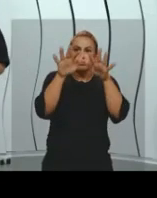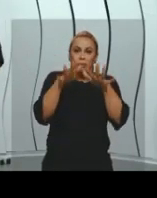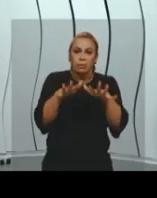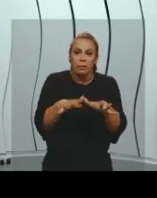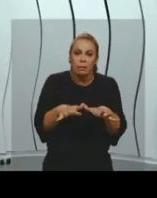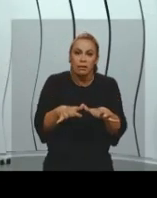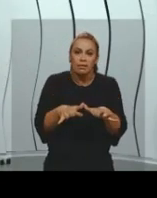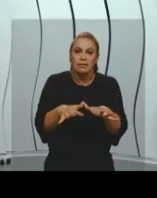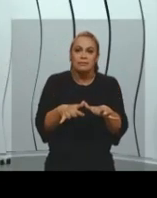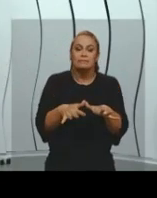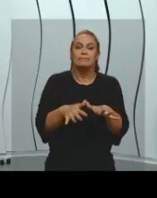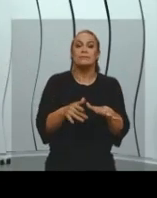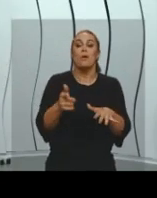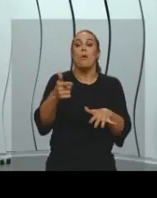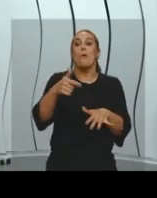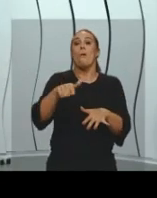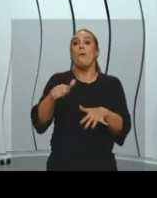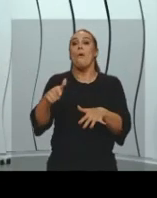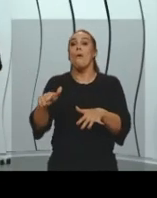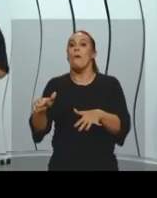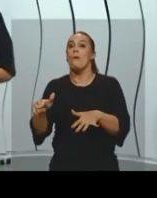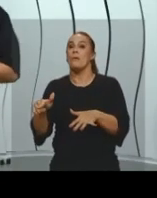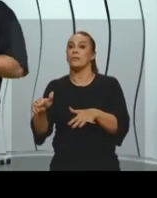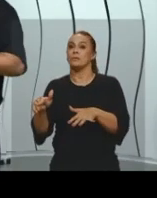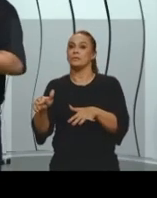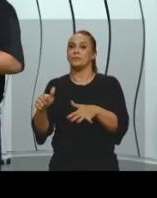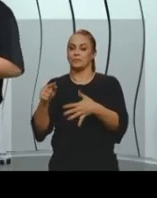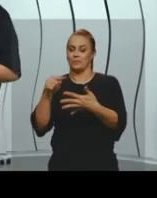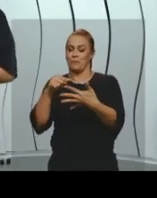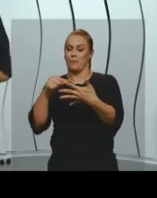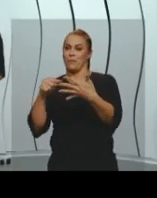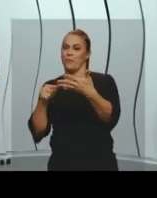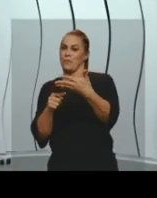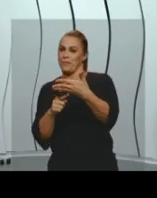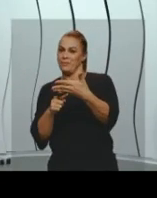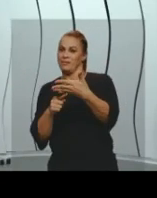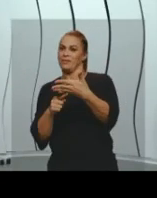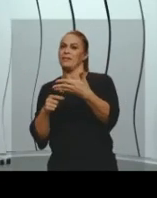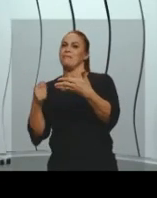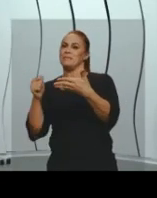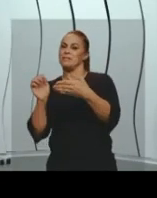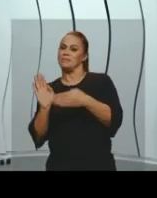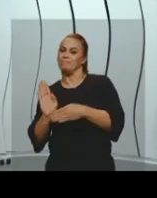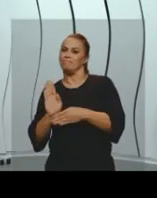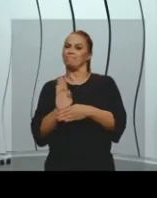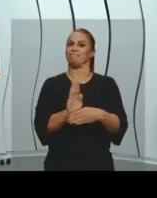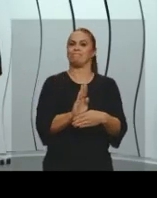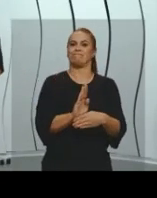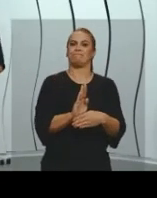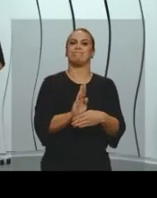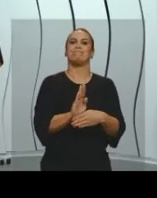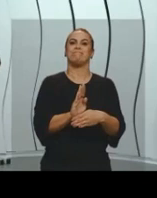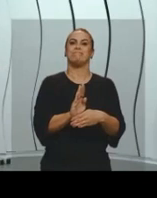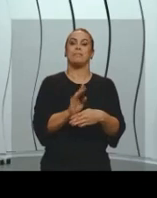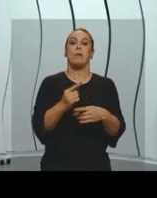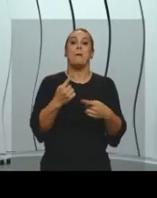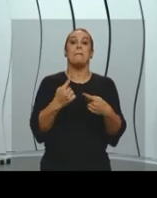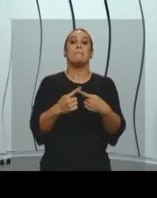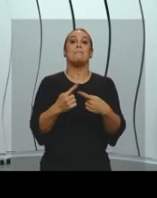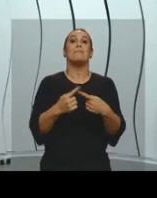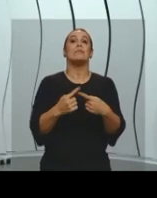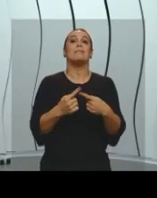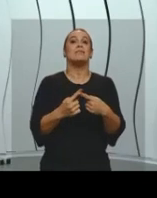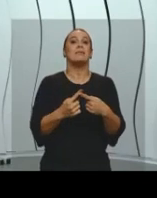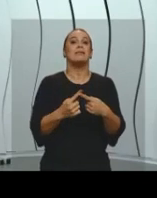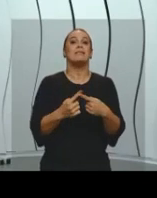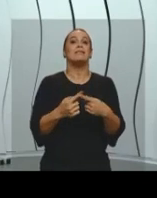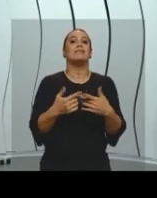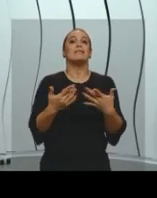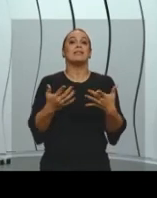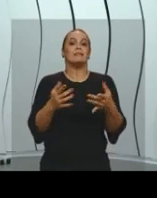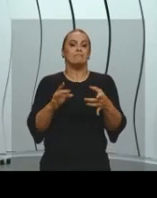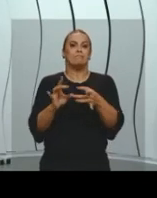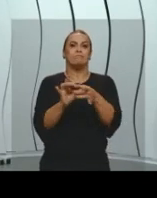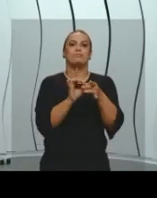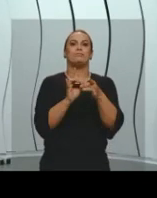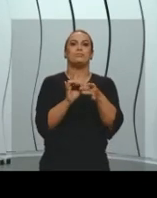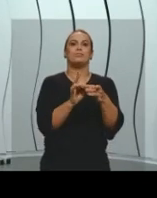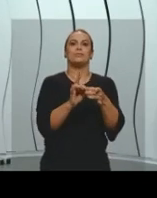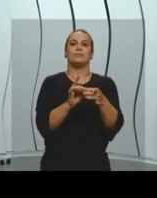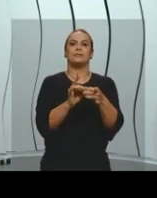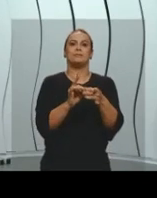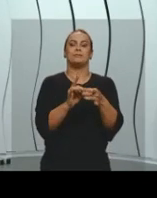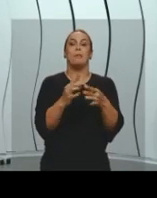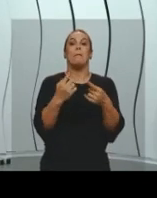países têm por obrigação socorrer esses países. Porque senão, assim como os pontos